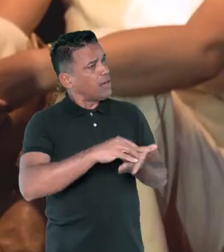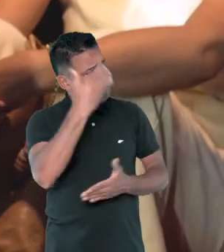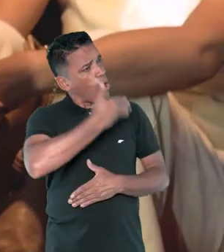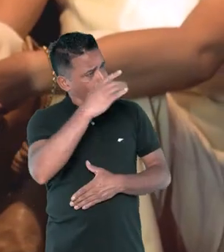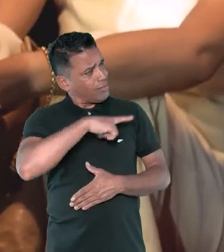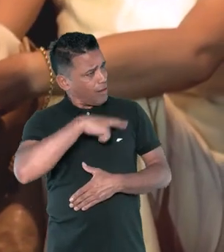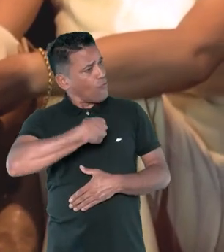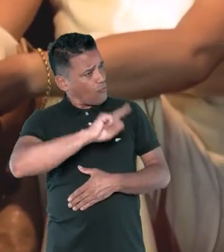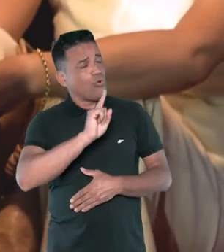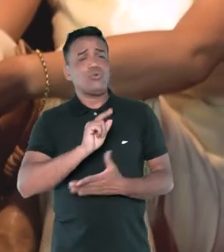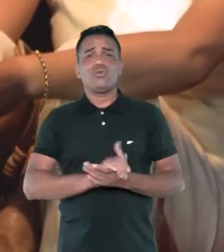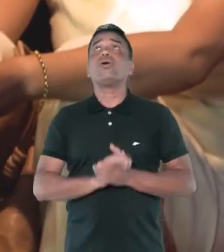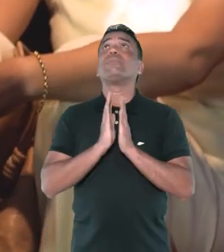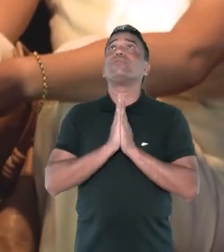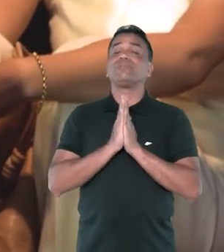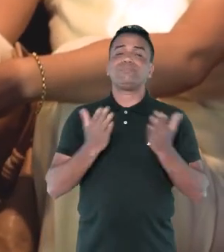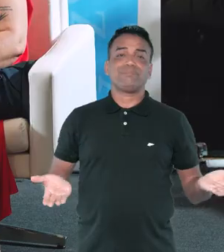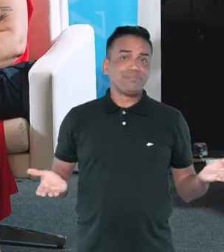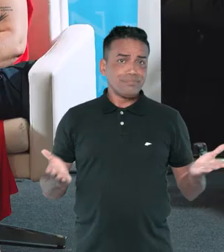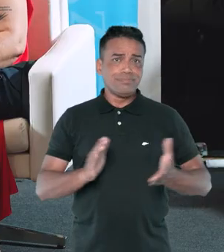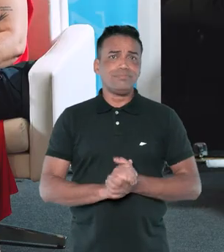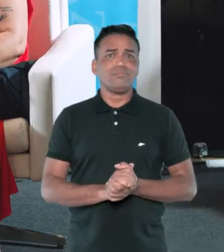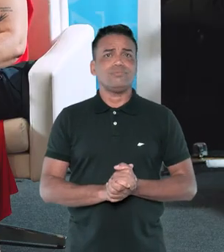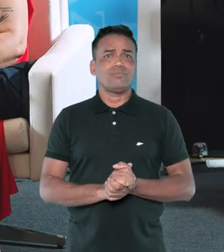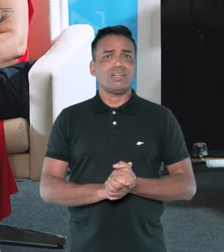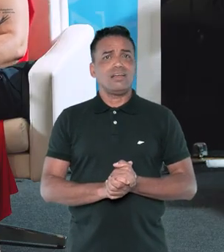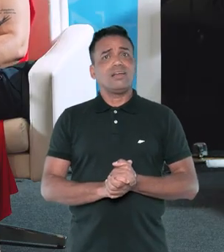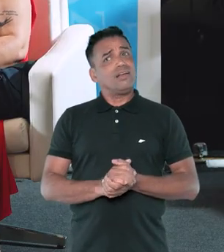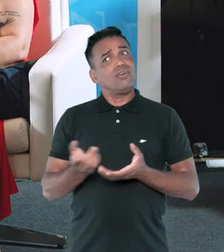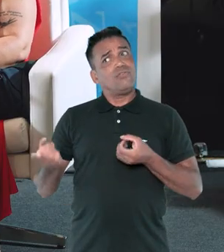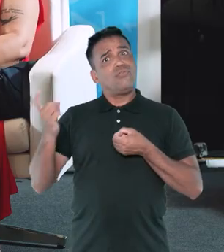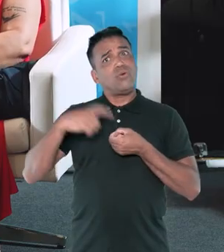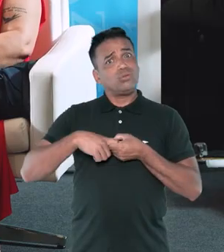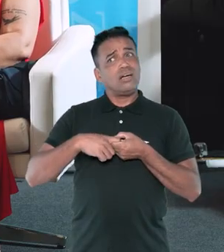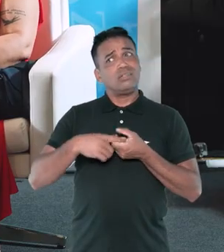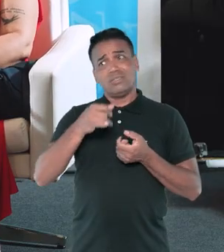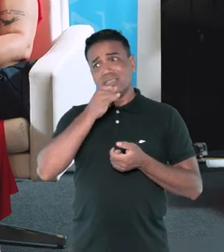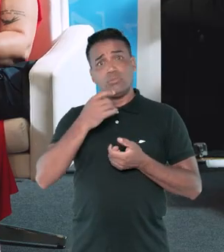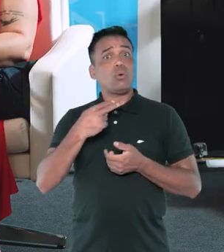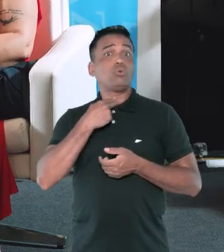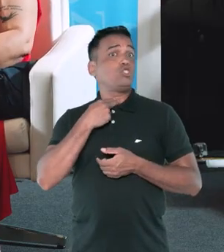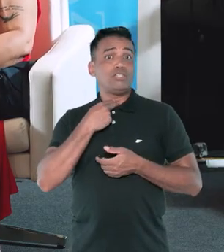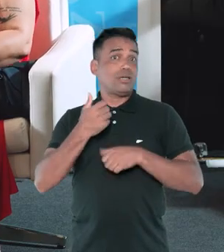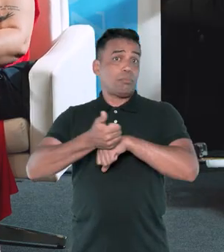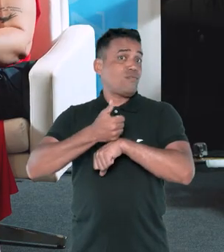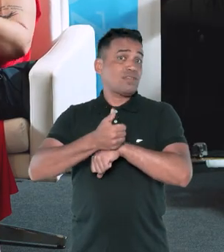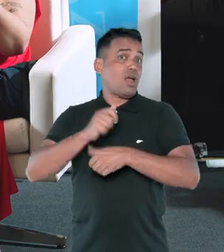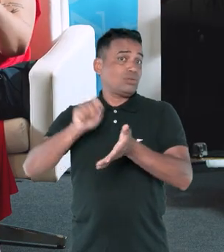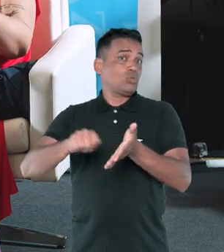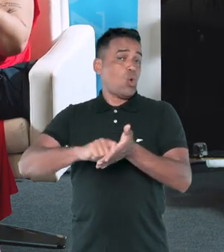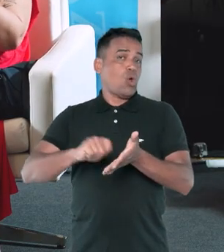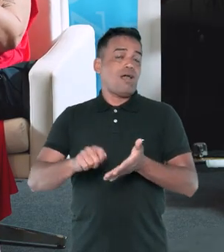provas. Meu Deus, como é que foi? Sim, voltando para esse ponto que tinha me dito que eu não podia ser escritora, que não era profissão, eu